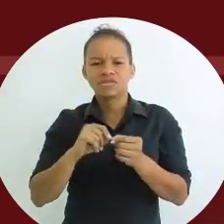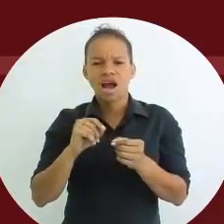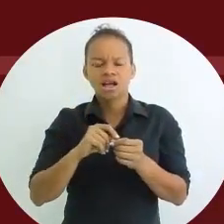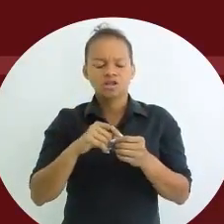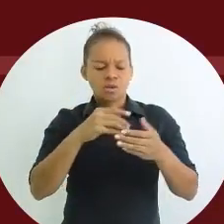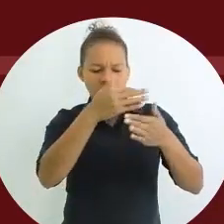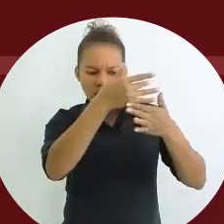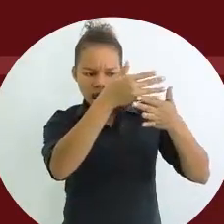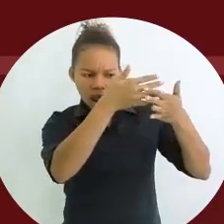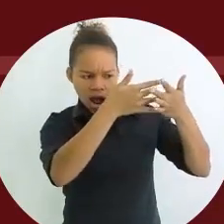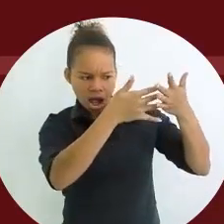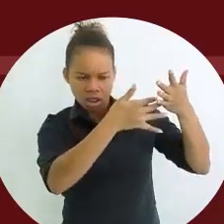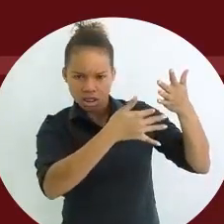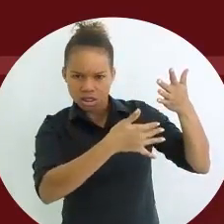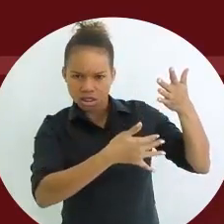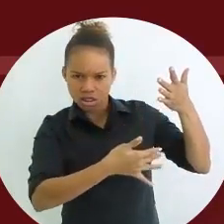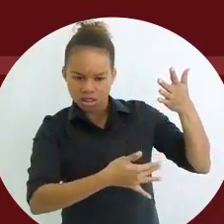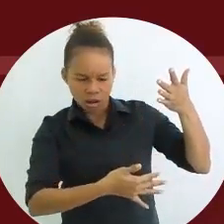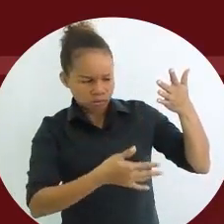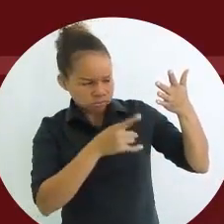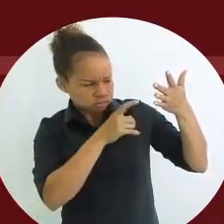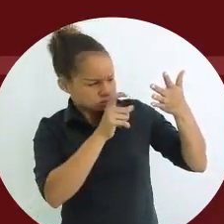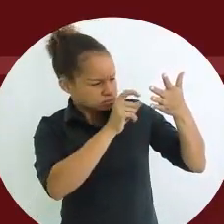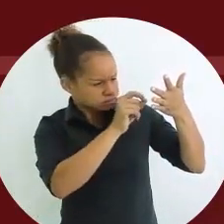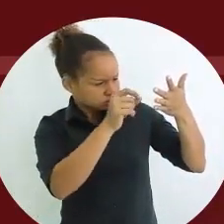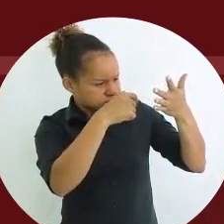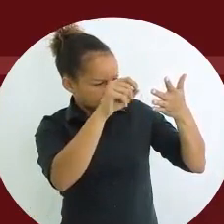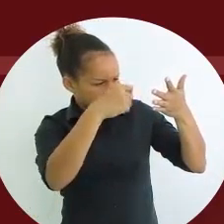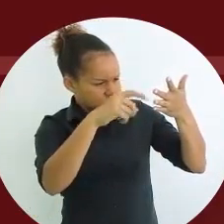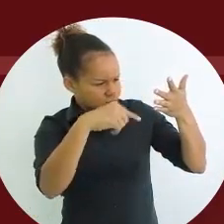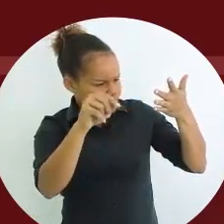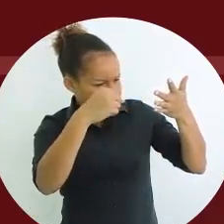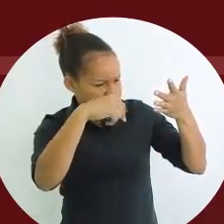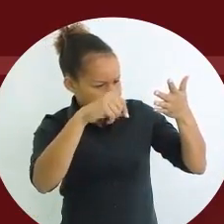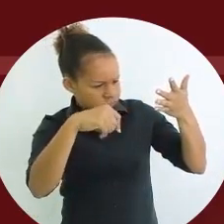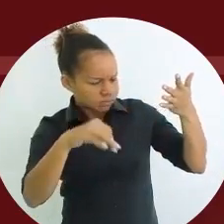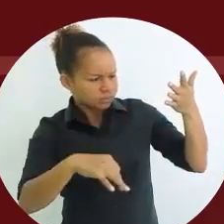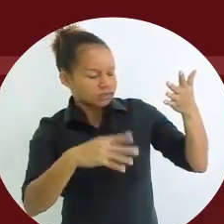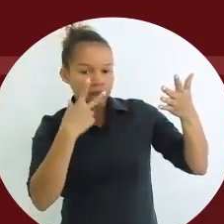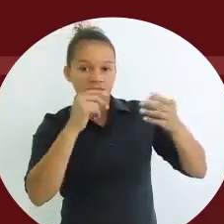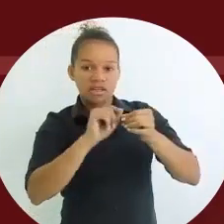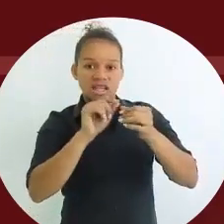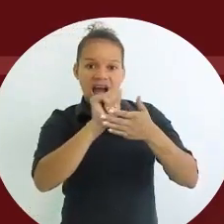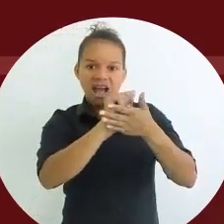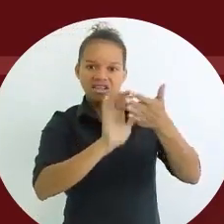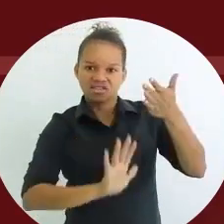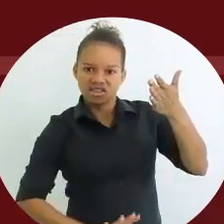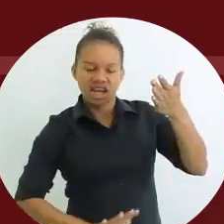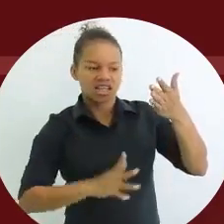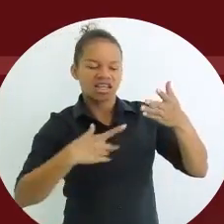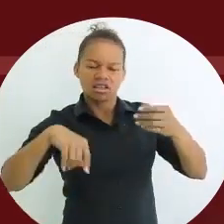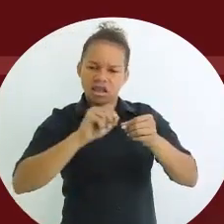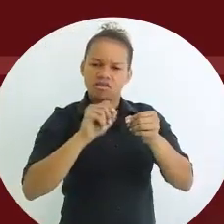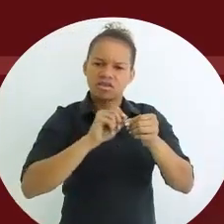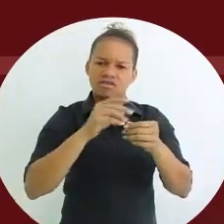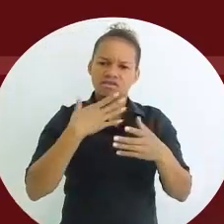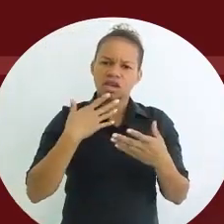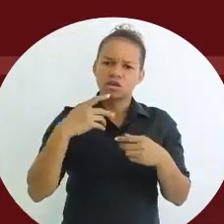uma relação de checagens, uma relação de atividades que